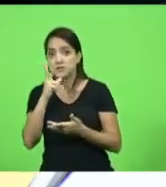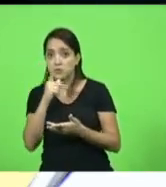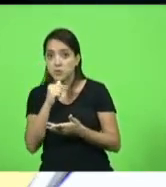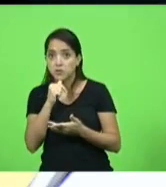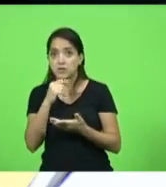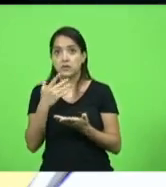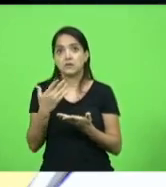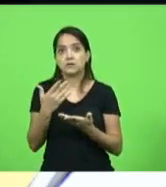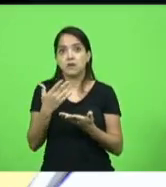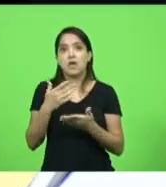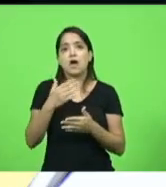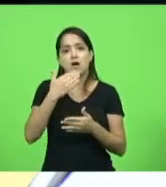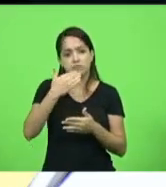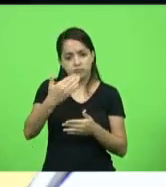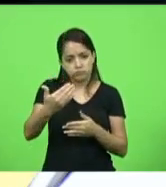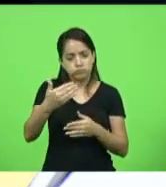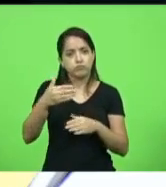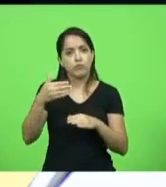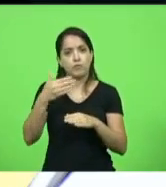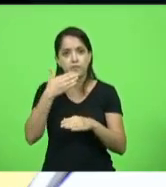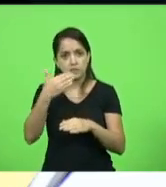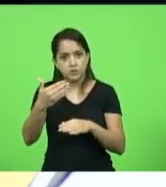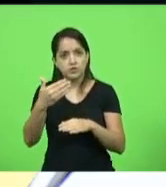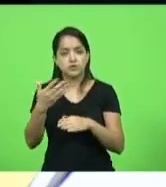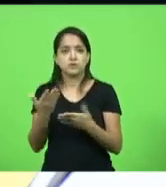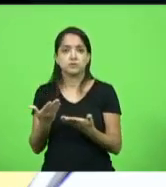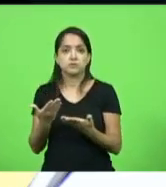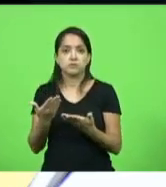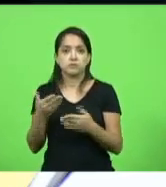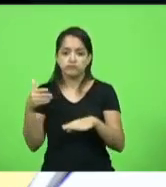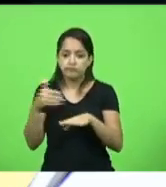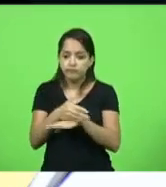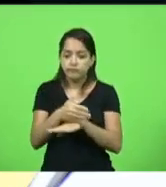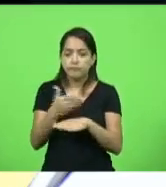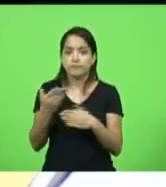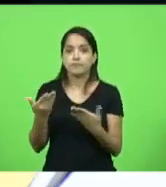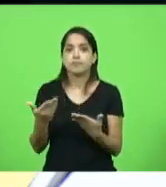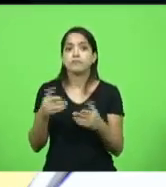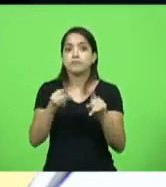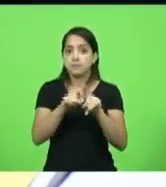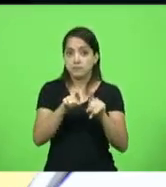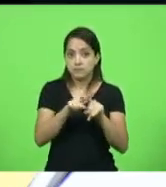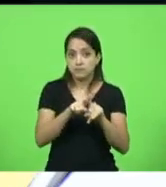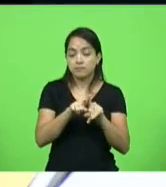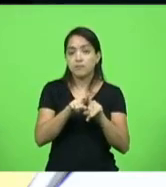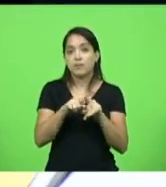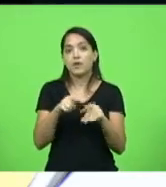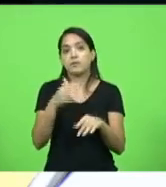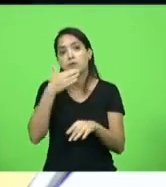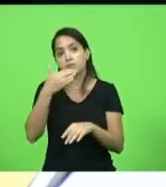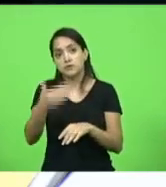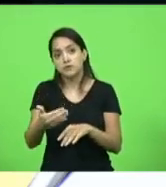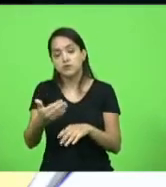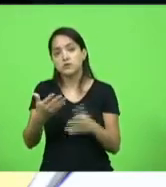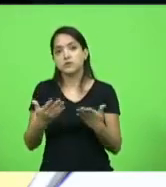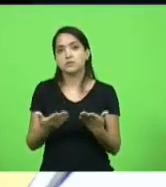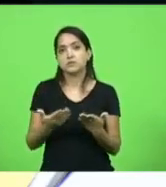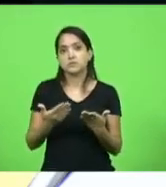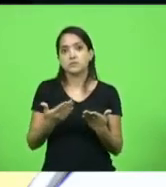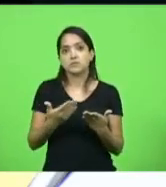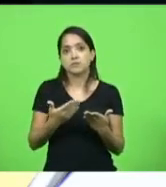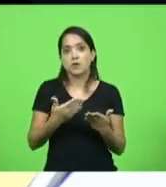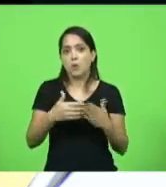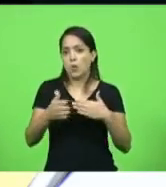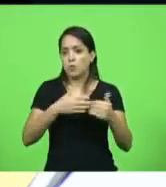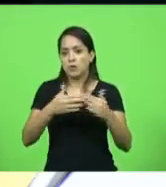eu vou entrar com requerimento aqui na casa, no plenário. Aí o deputado Kennedy também tem projeto, vai entrar com requerimento. O Scudillar, que qualquer um